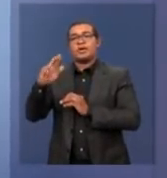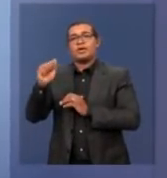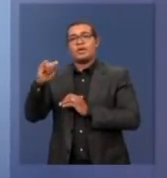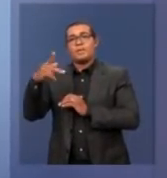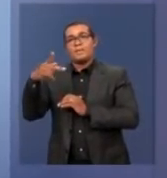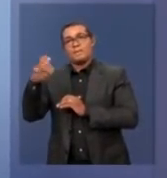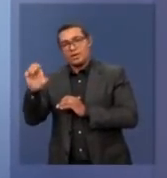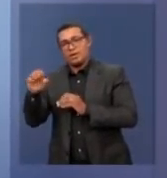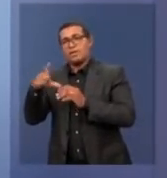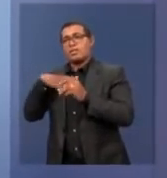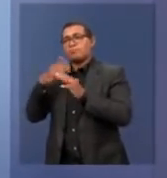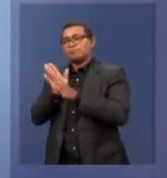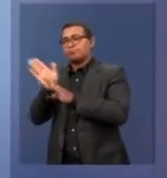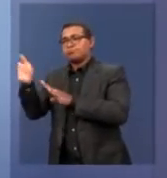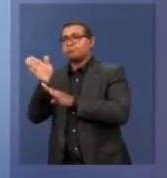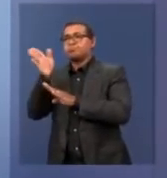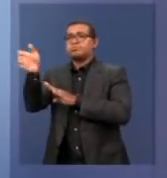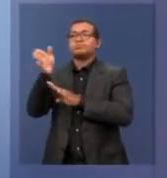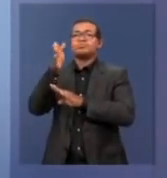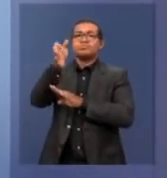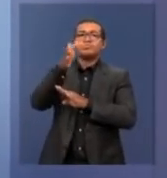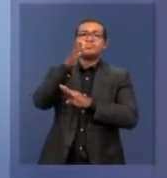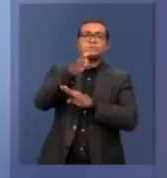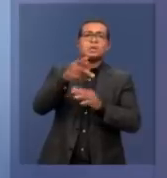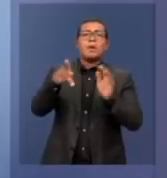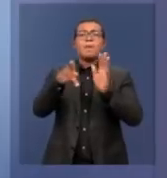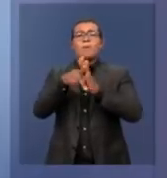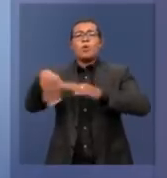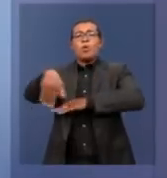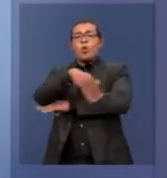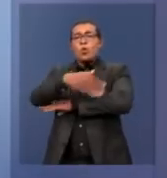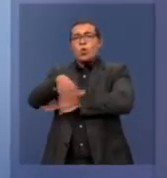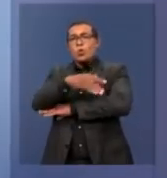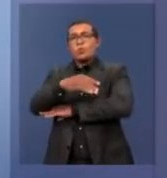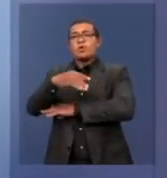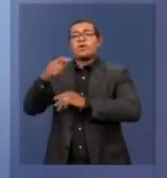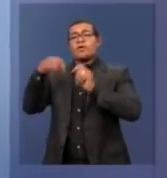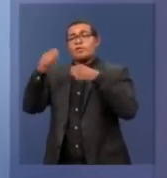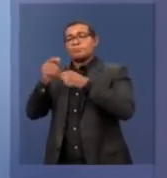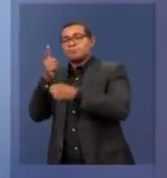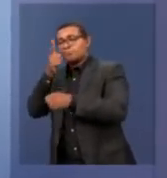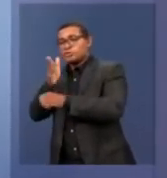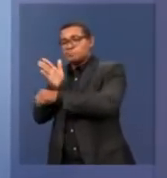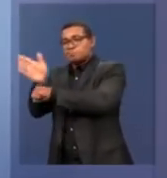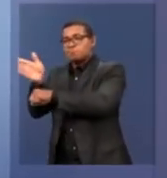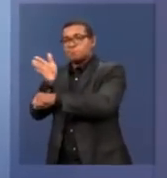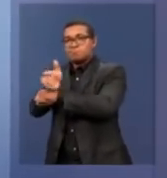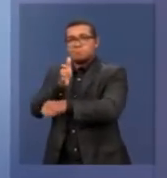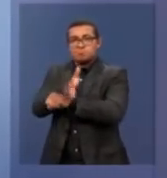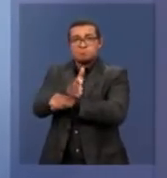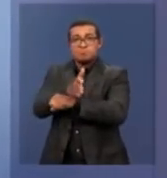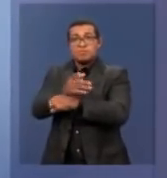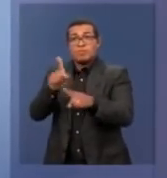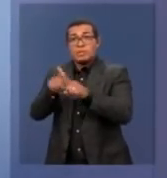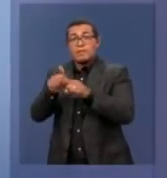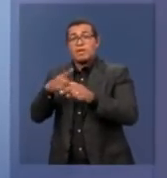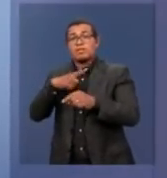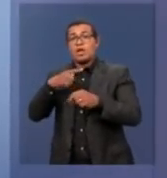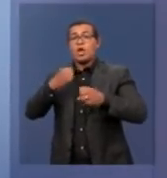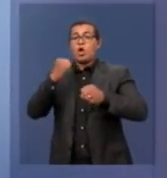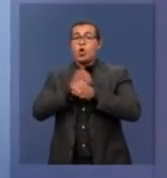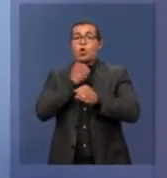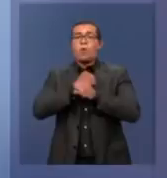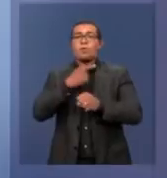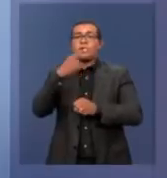mestre alvo de concluirmos a leste-oeste alice coutinho josé sette em cariacica de darmos seqüência à obra lá de rivera da barra até